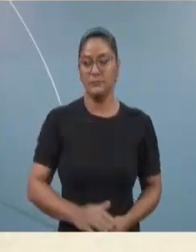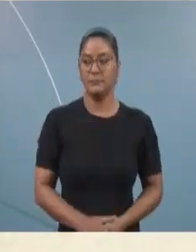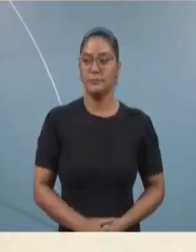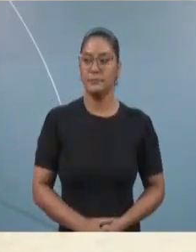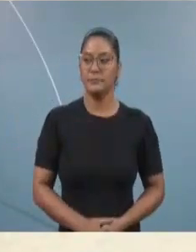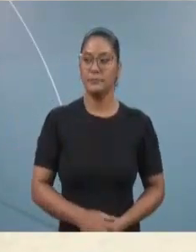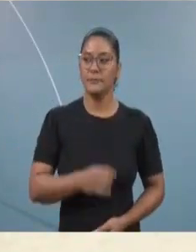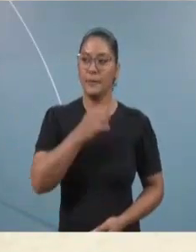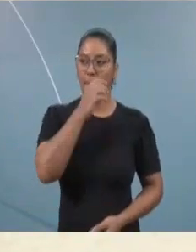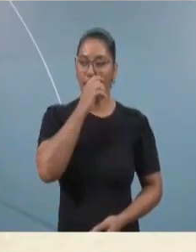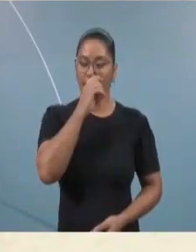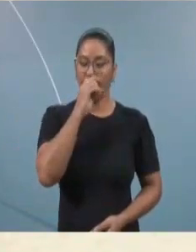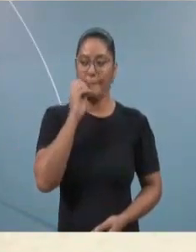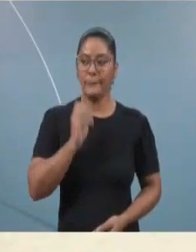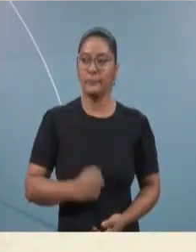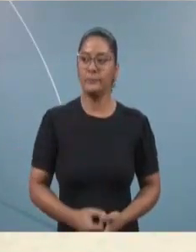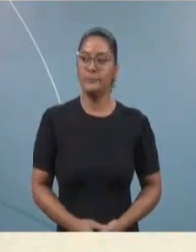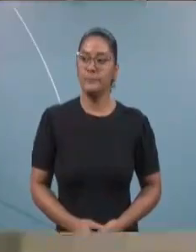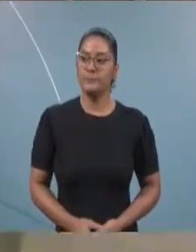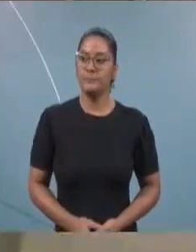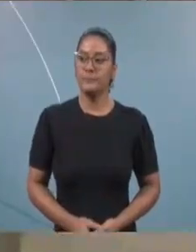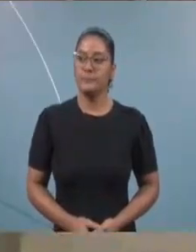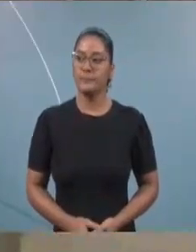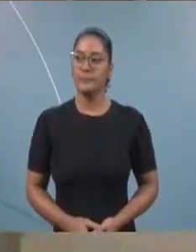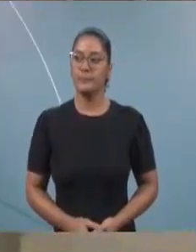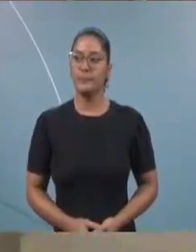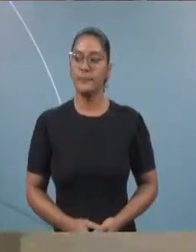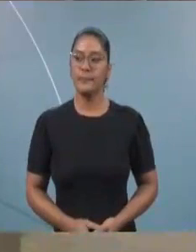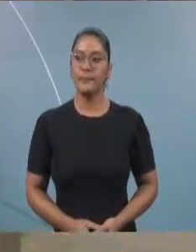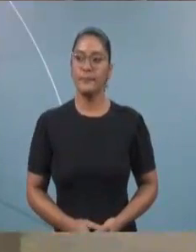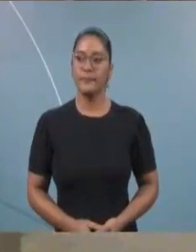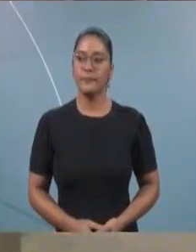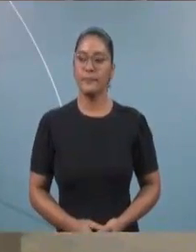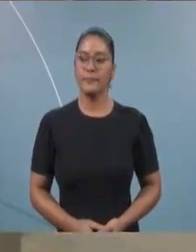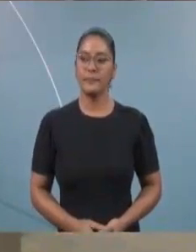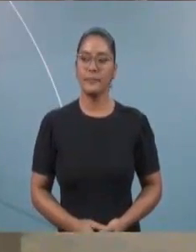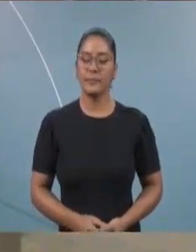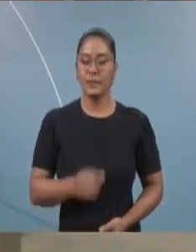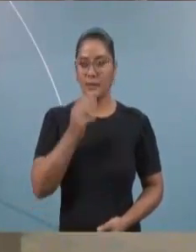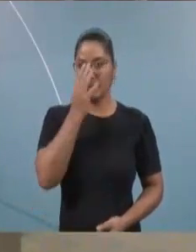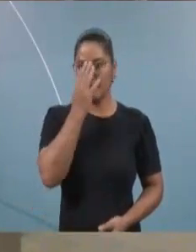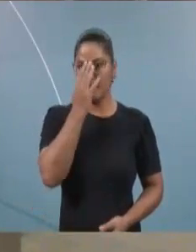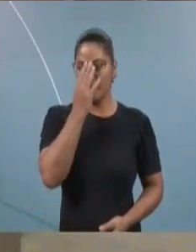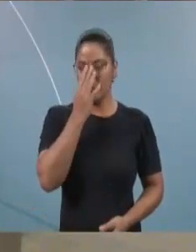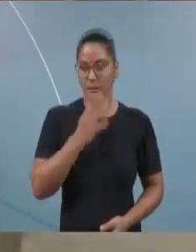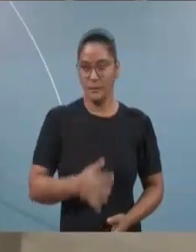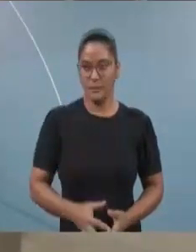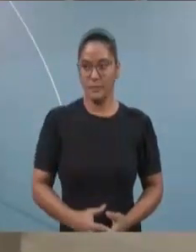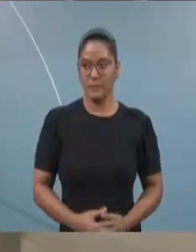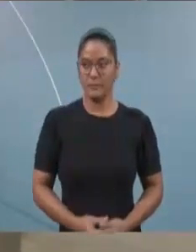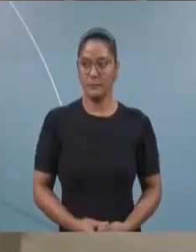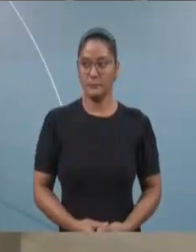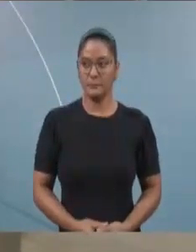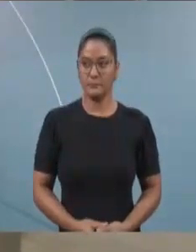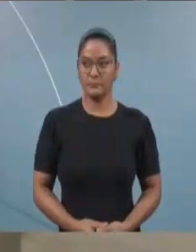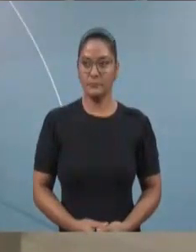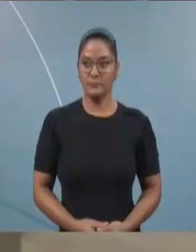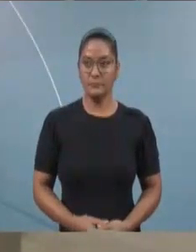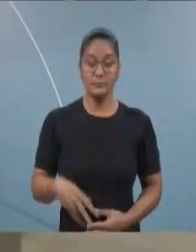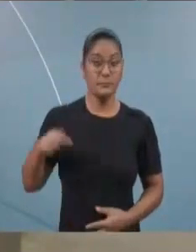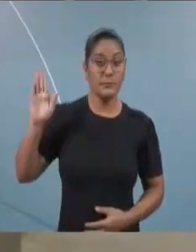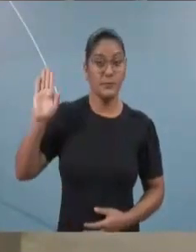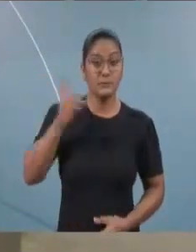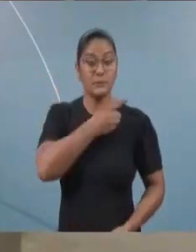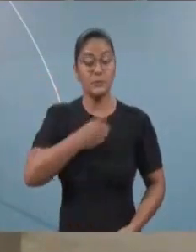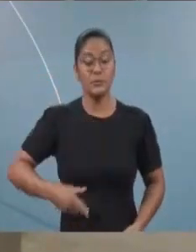Cristian Dantas só questão de ordem senhor presidente ligar o microfone ligado aqui pela ordem pela